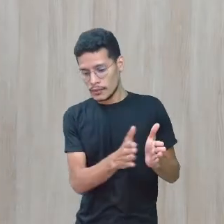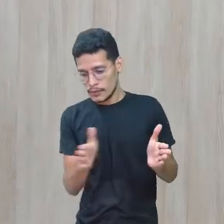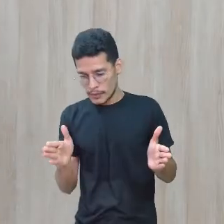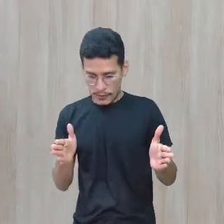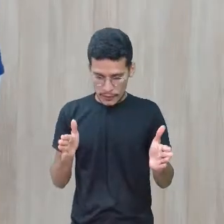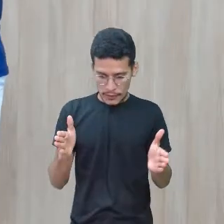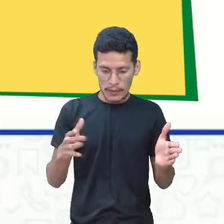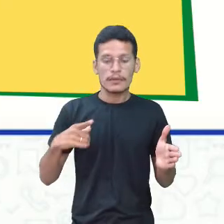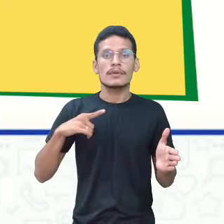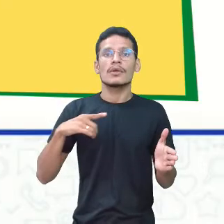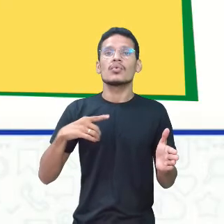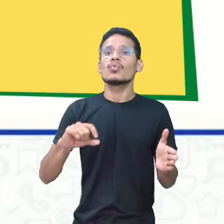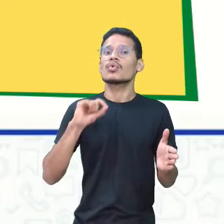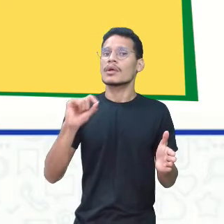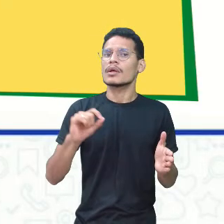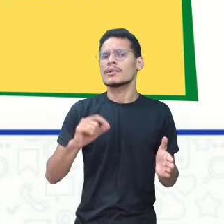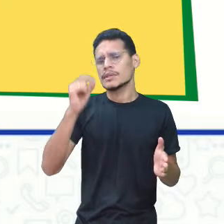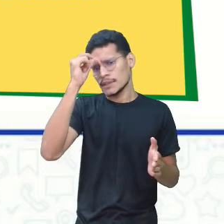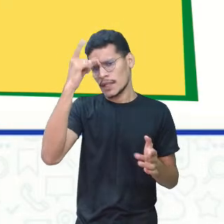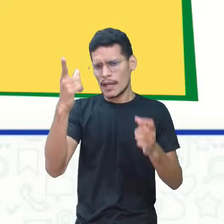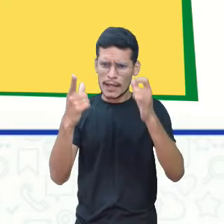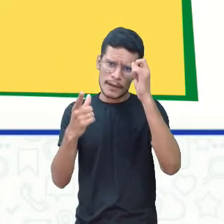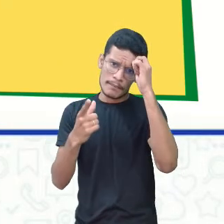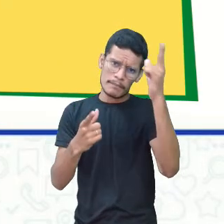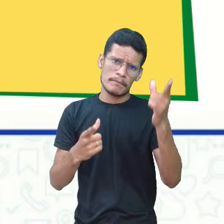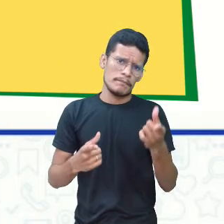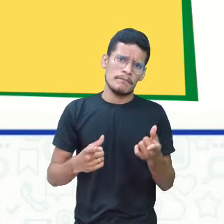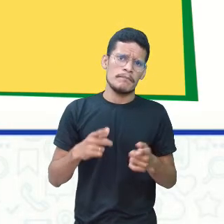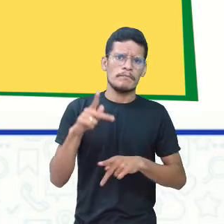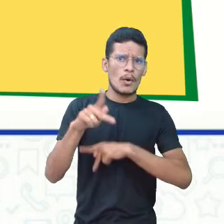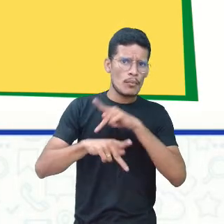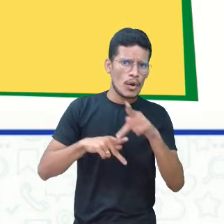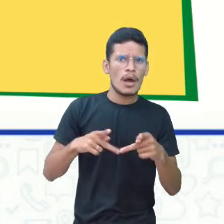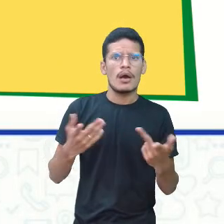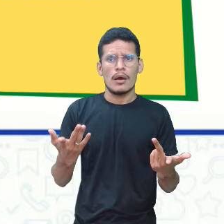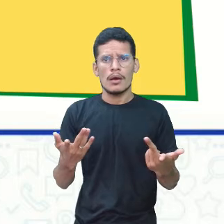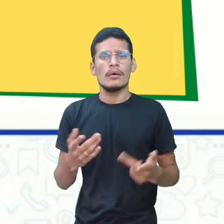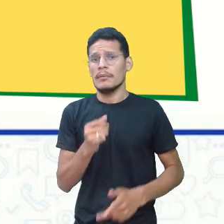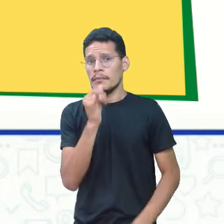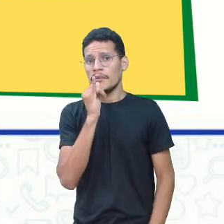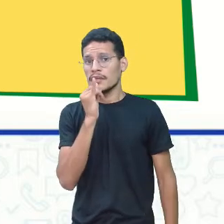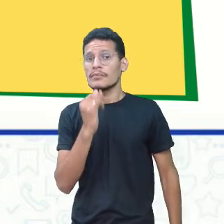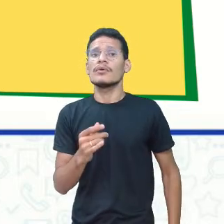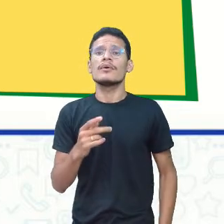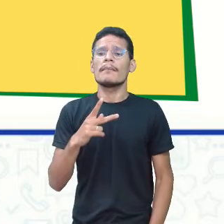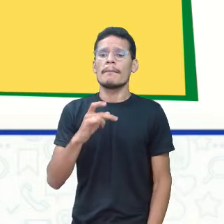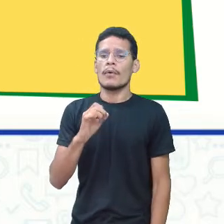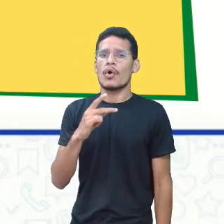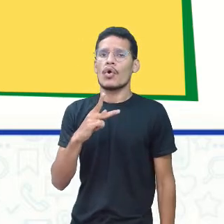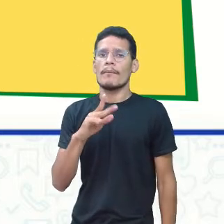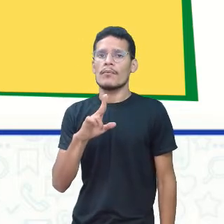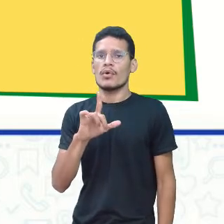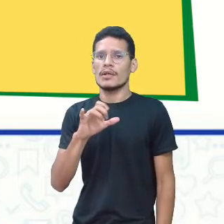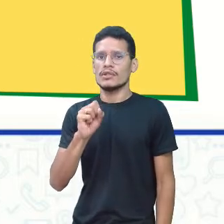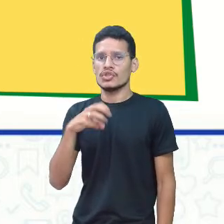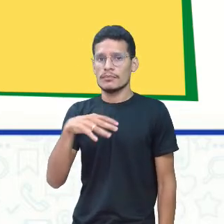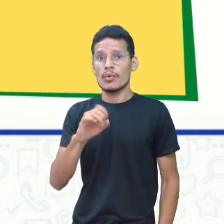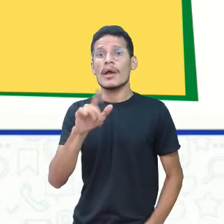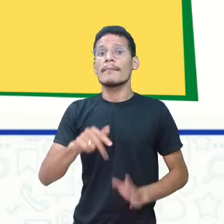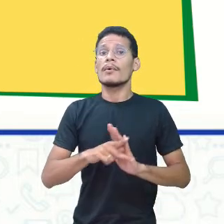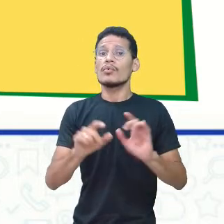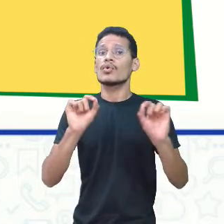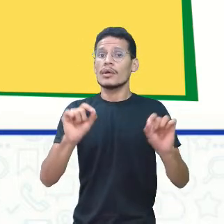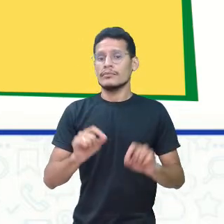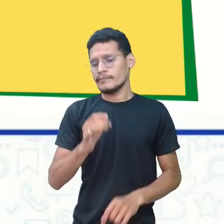o esgotamento, né, das ideologias populistas. O populismo, né? O que é o populismo? O populismo, via de regra, você tem